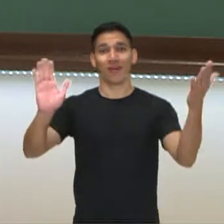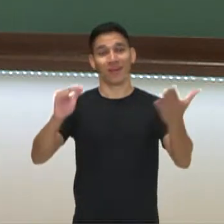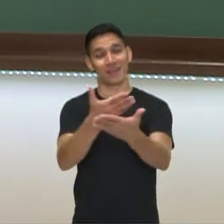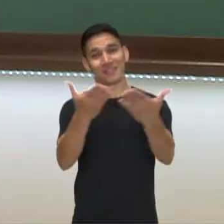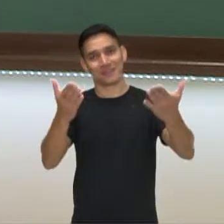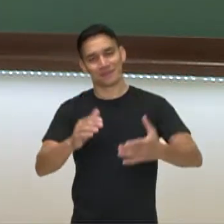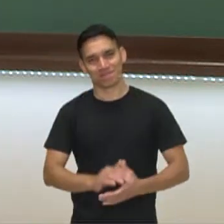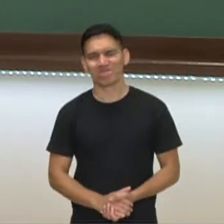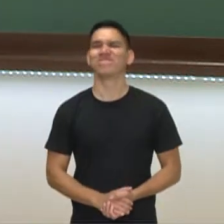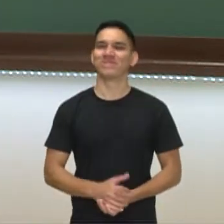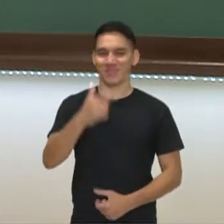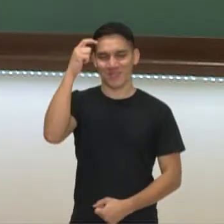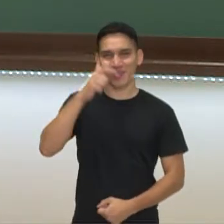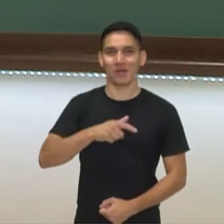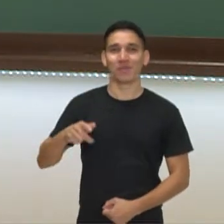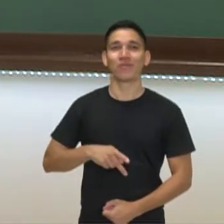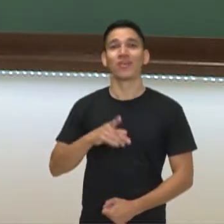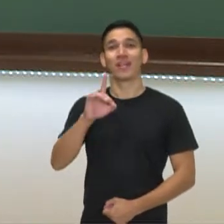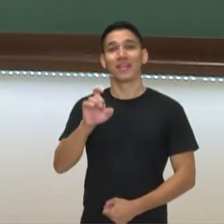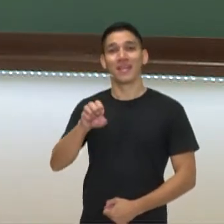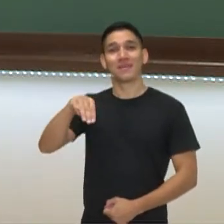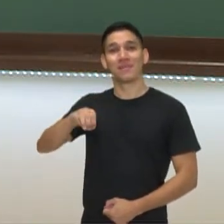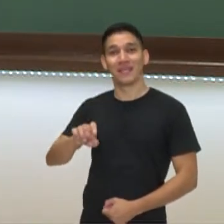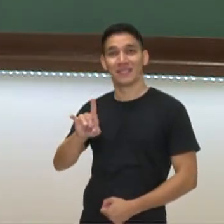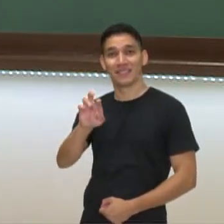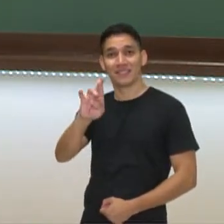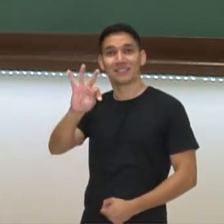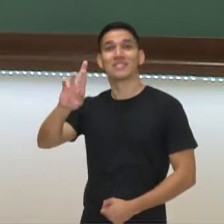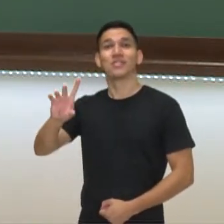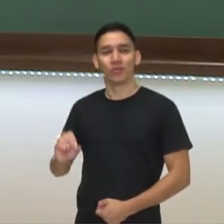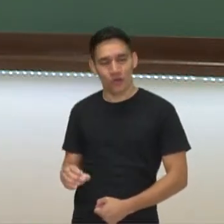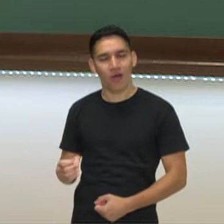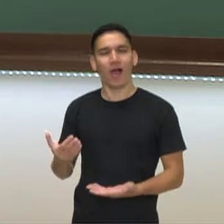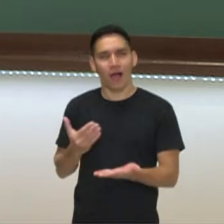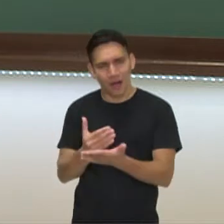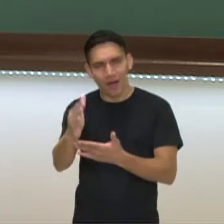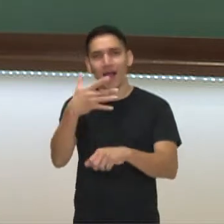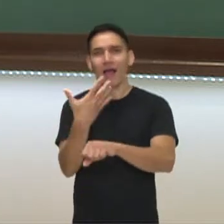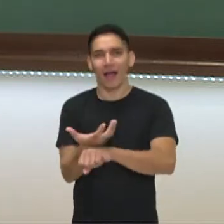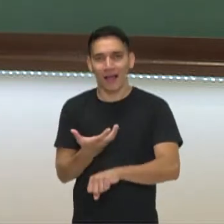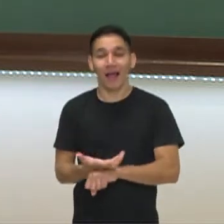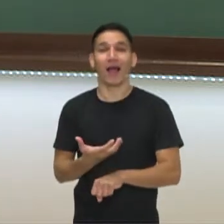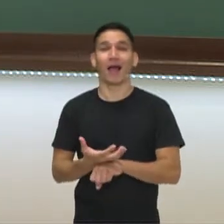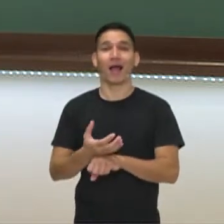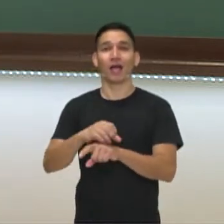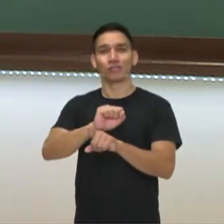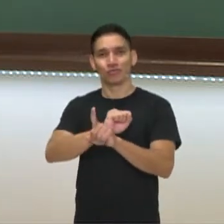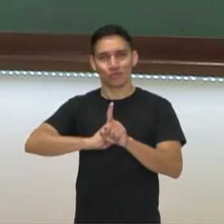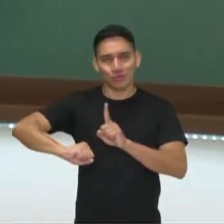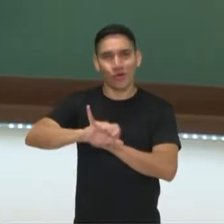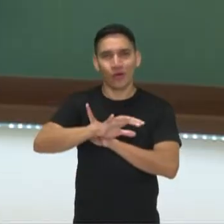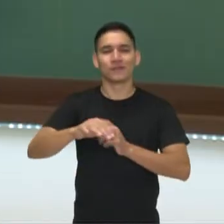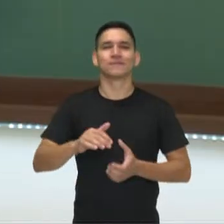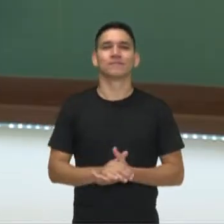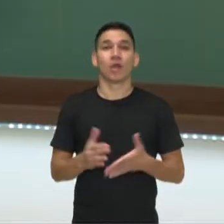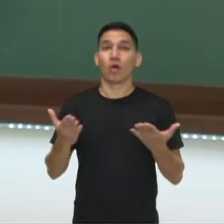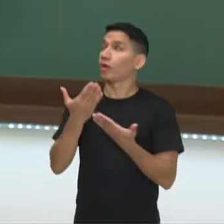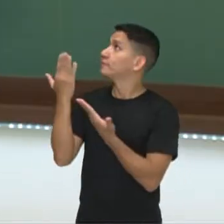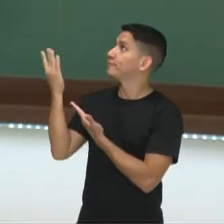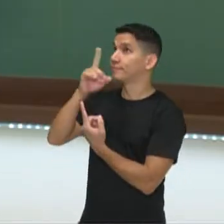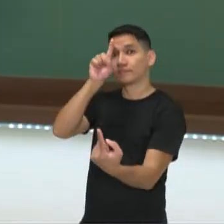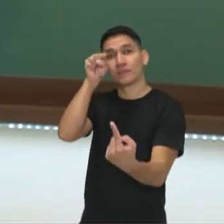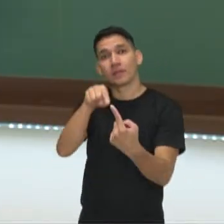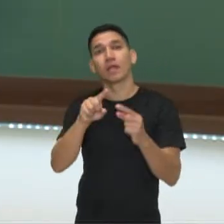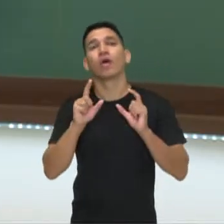Olá, professor Demétrio na área para mais uma aula de Sociologia. E hoje vamos